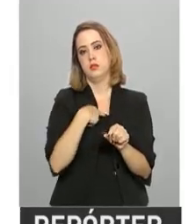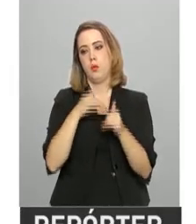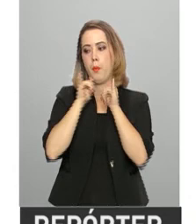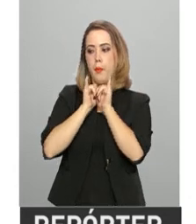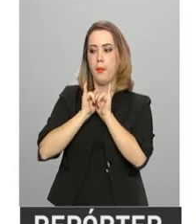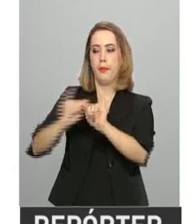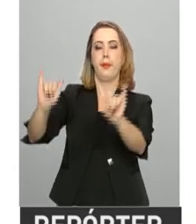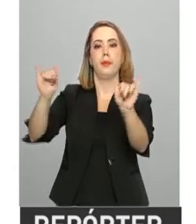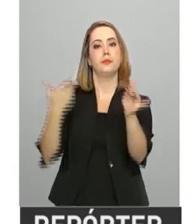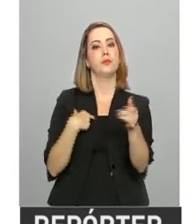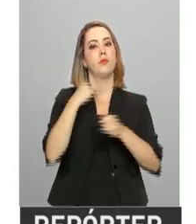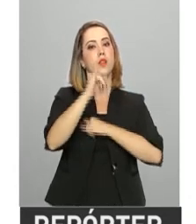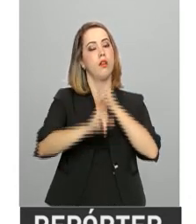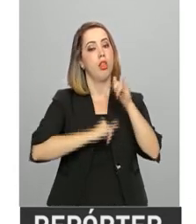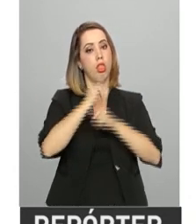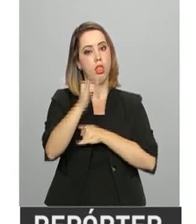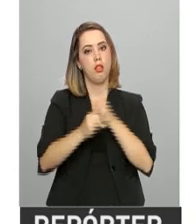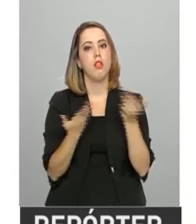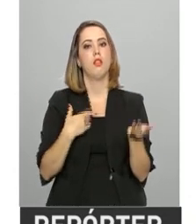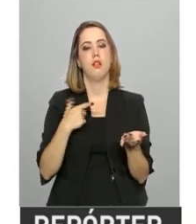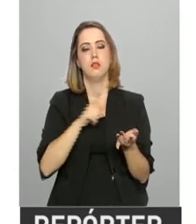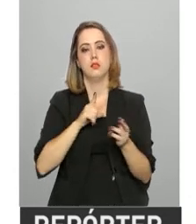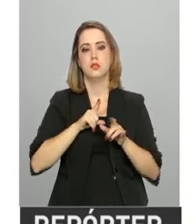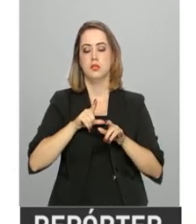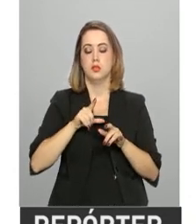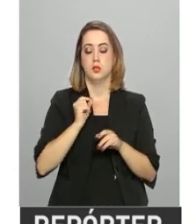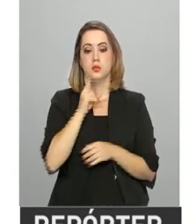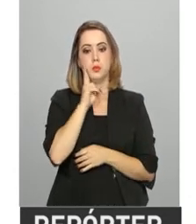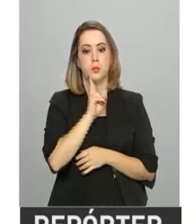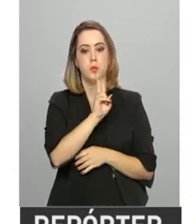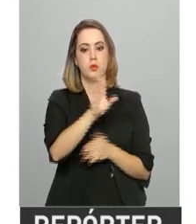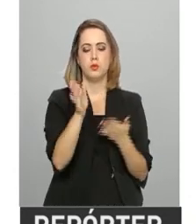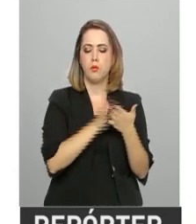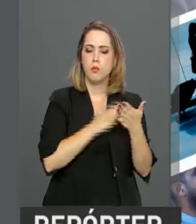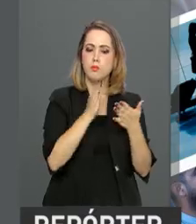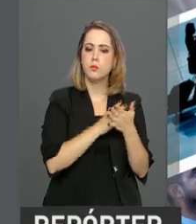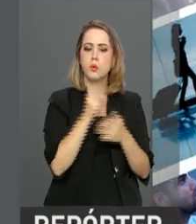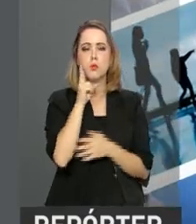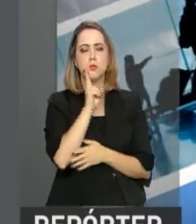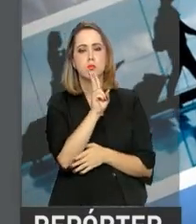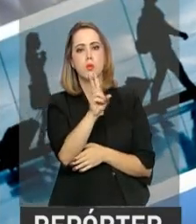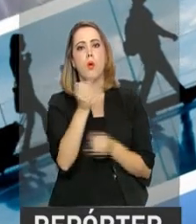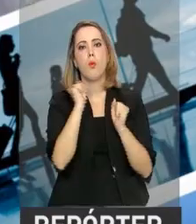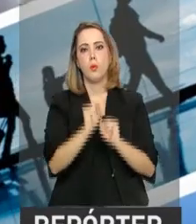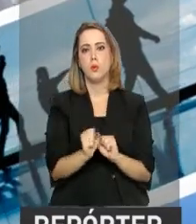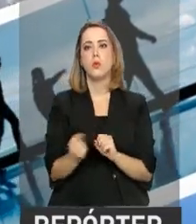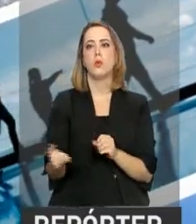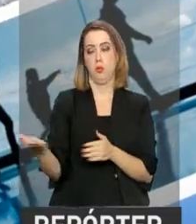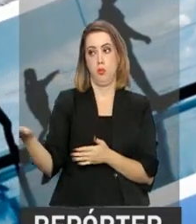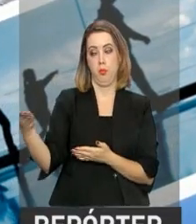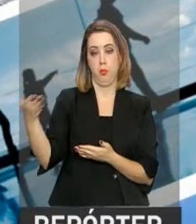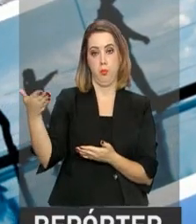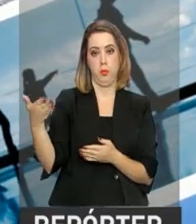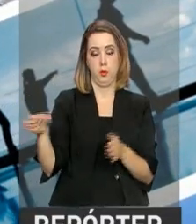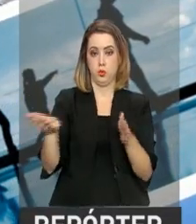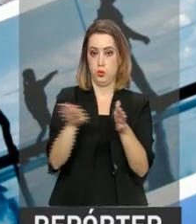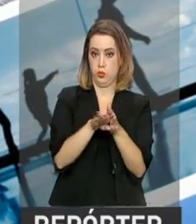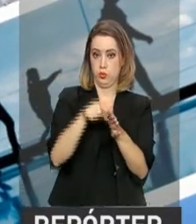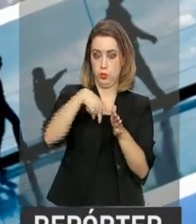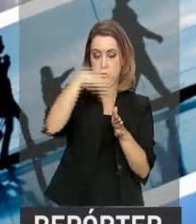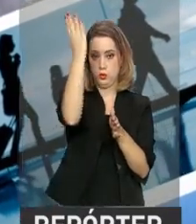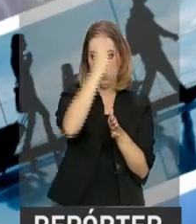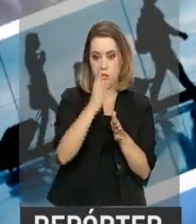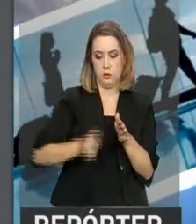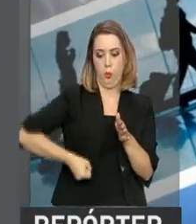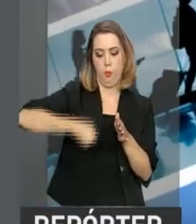o material está na página da receita na internet o guia rápido mostra o que pode ser trazido para o país o que